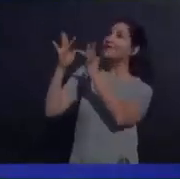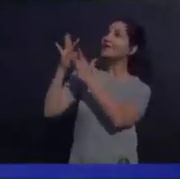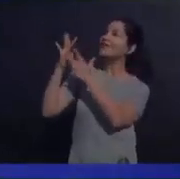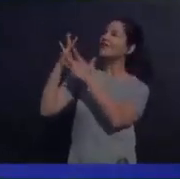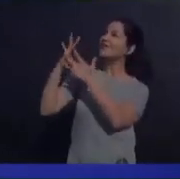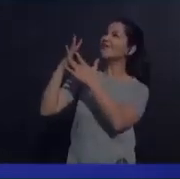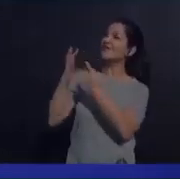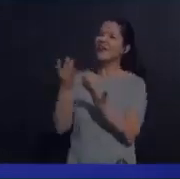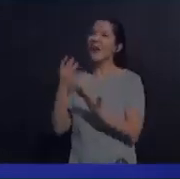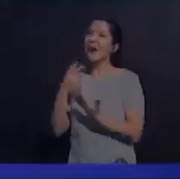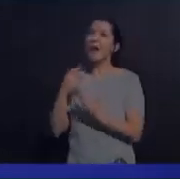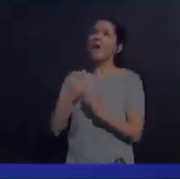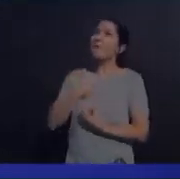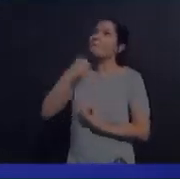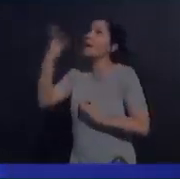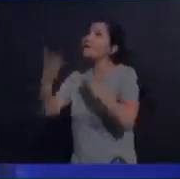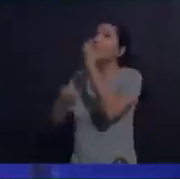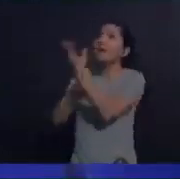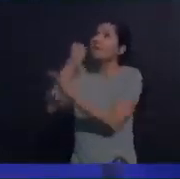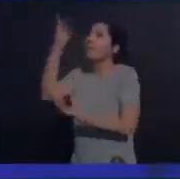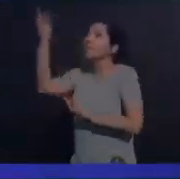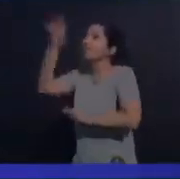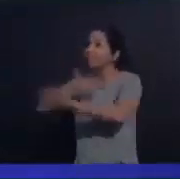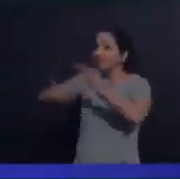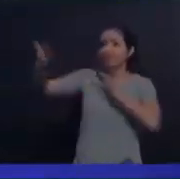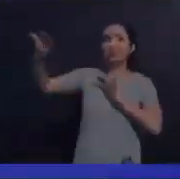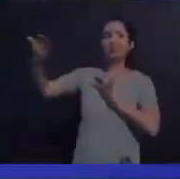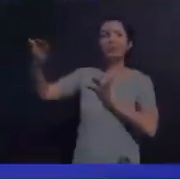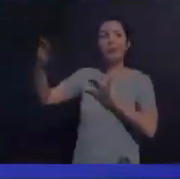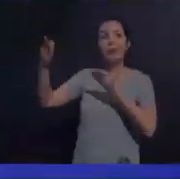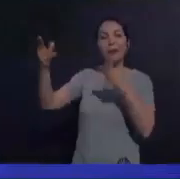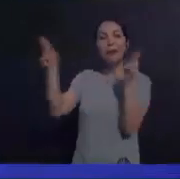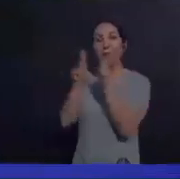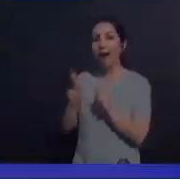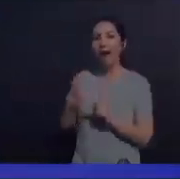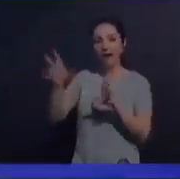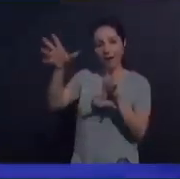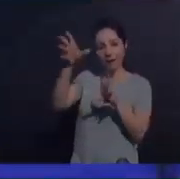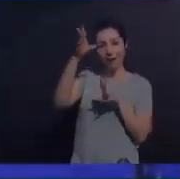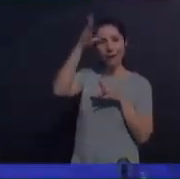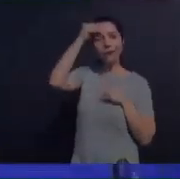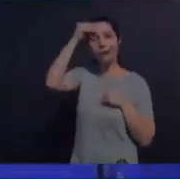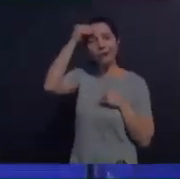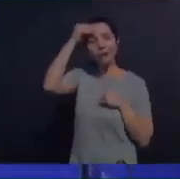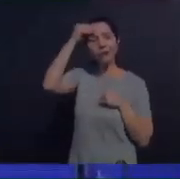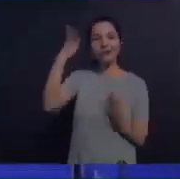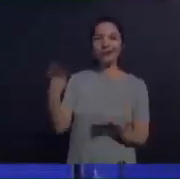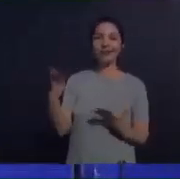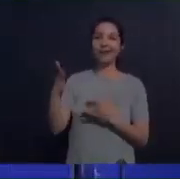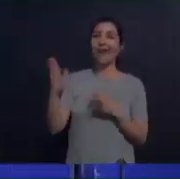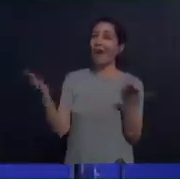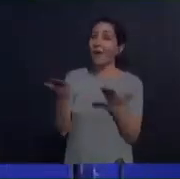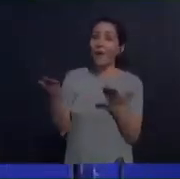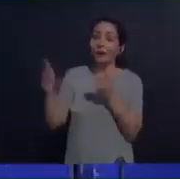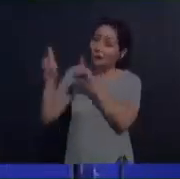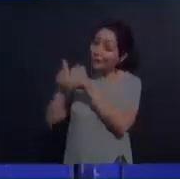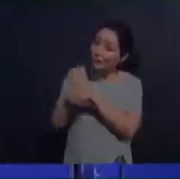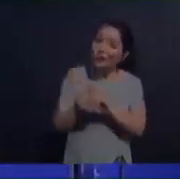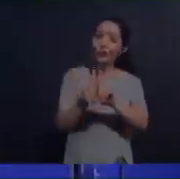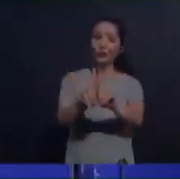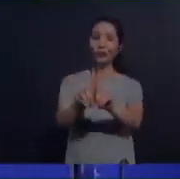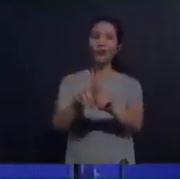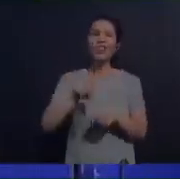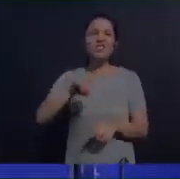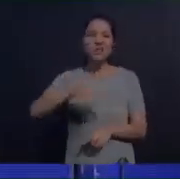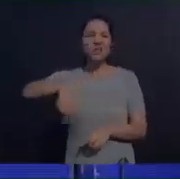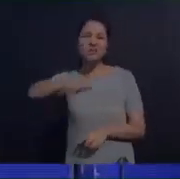pegou os meus pesos para Ele, e hoje eu caminho de braços dados, de mãos dadas com Ele. É isso que Jesus faz. Se você está carregando